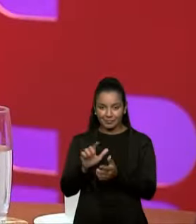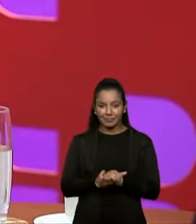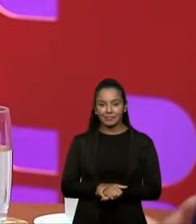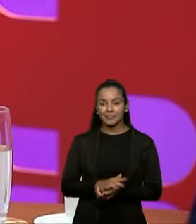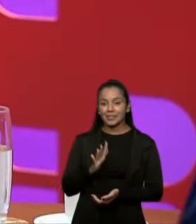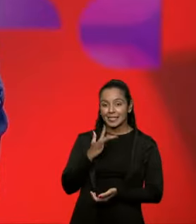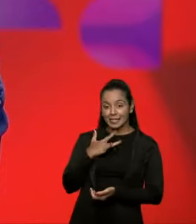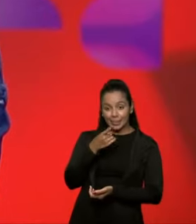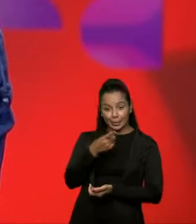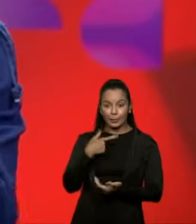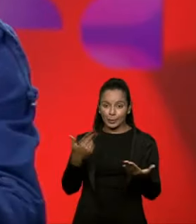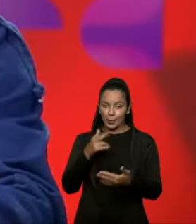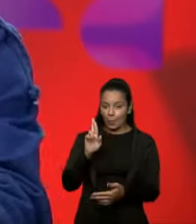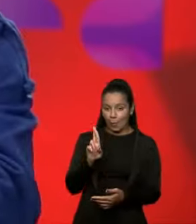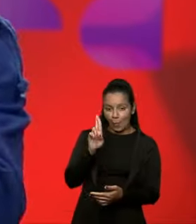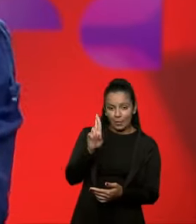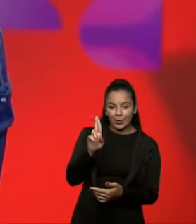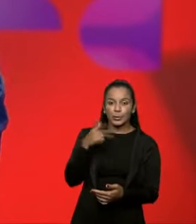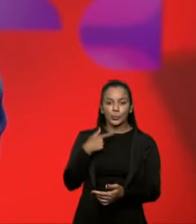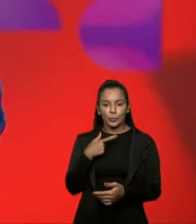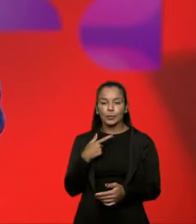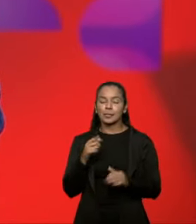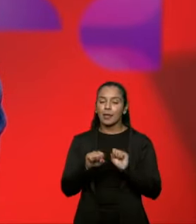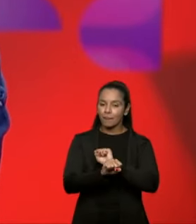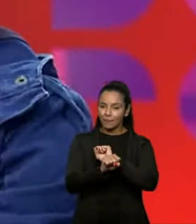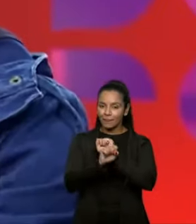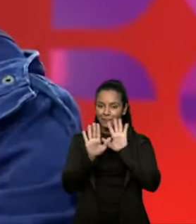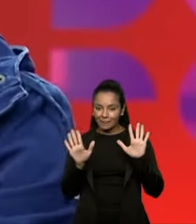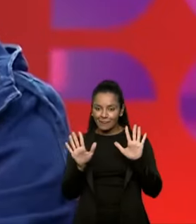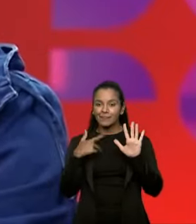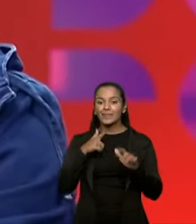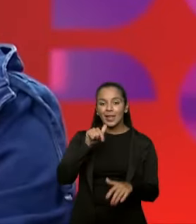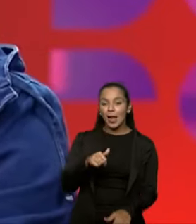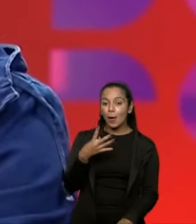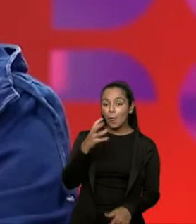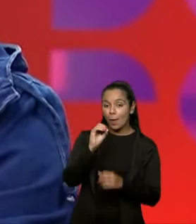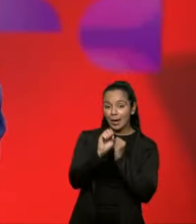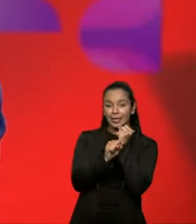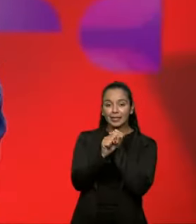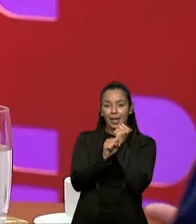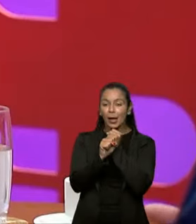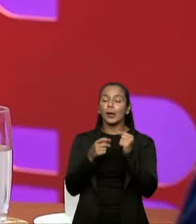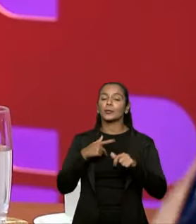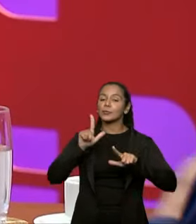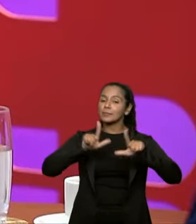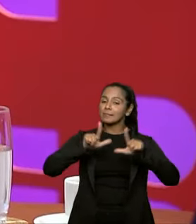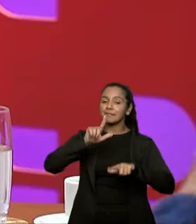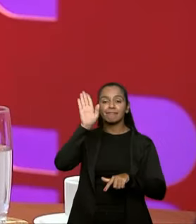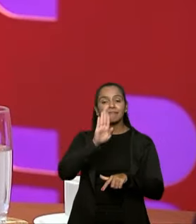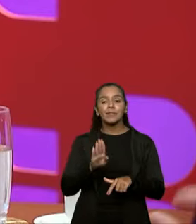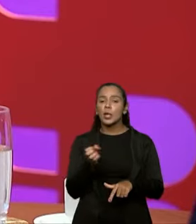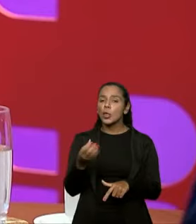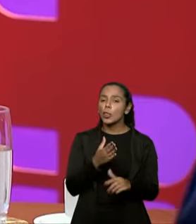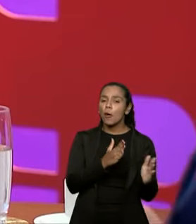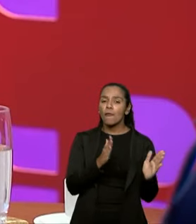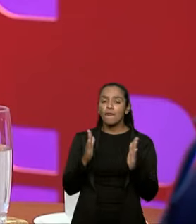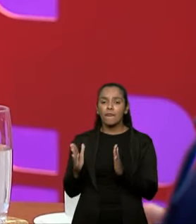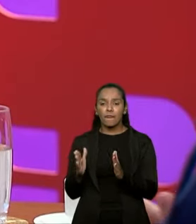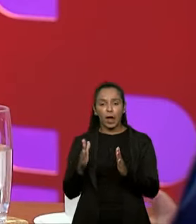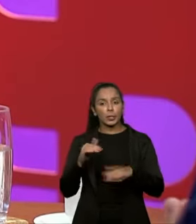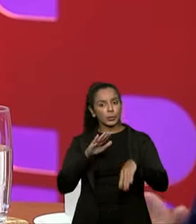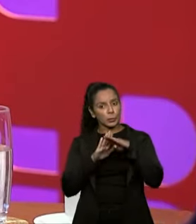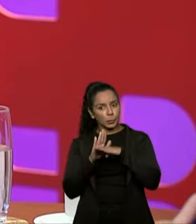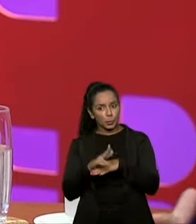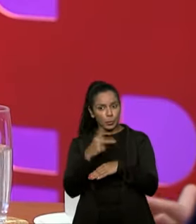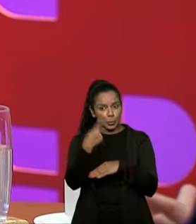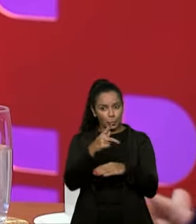está à frente do Sem Censura, o programa que reestreia depois de um tempo, um programa de 40 anos da televisão brasileira. Então, é uma nova fase do programa e sua fase